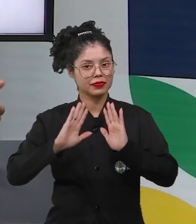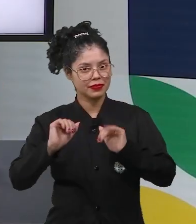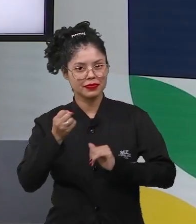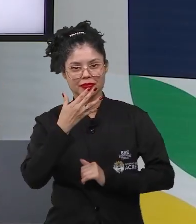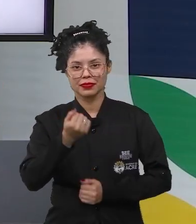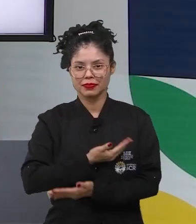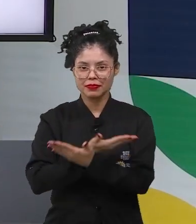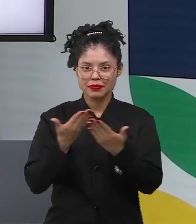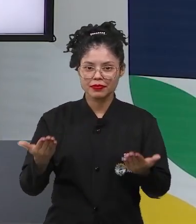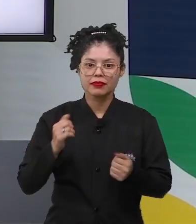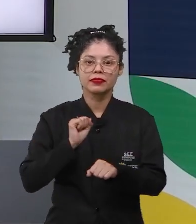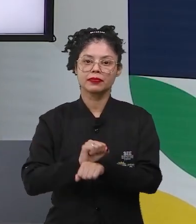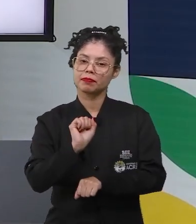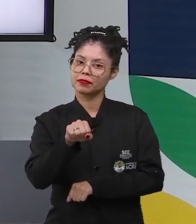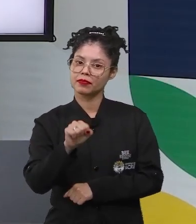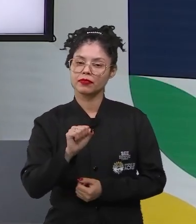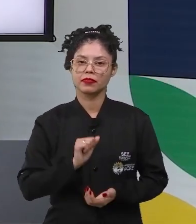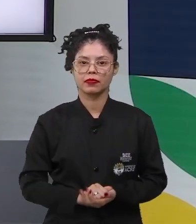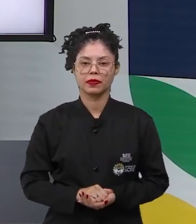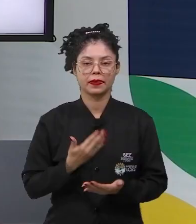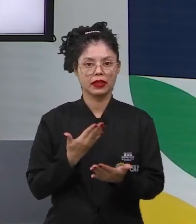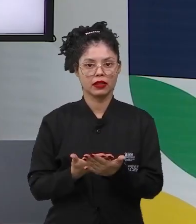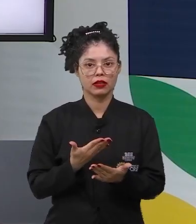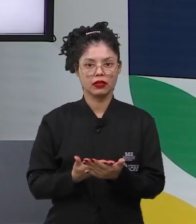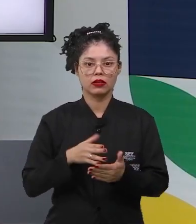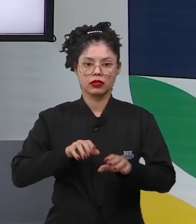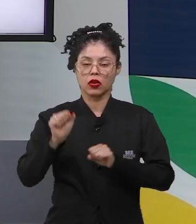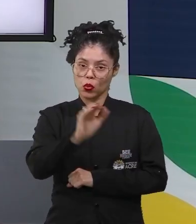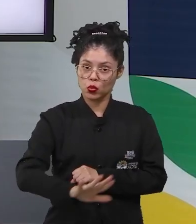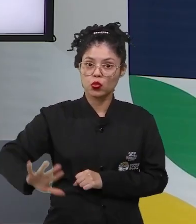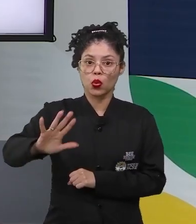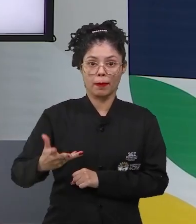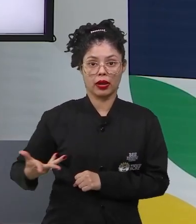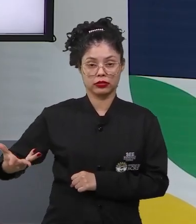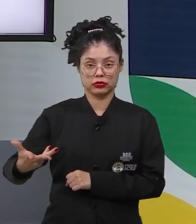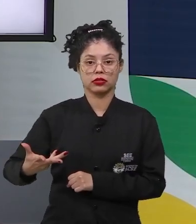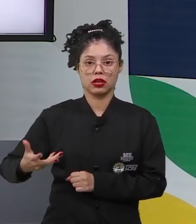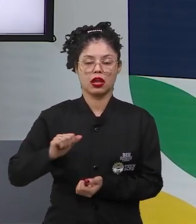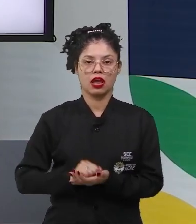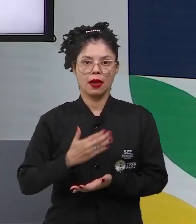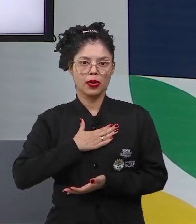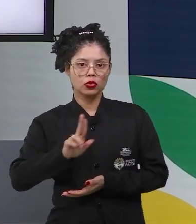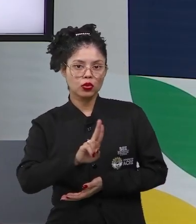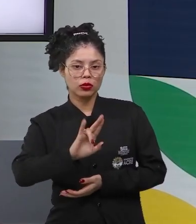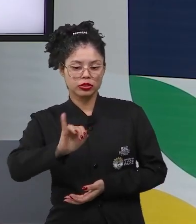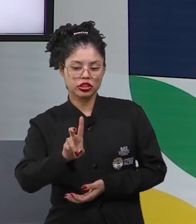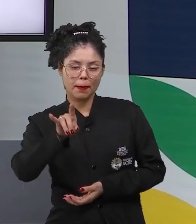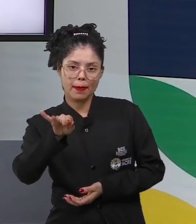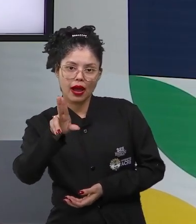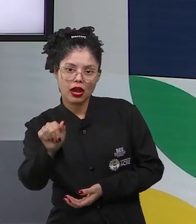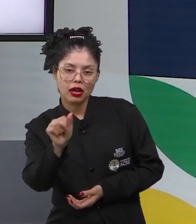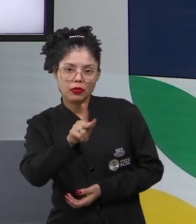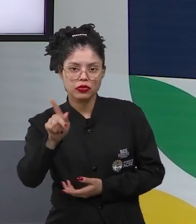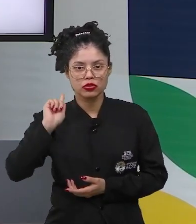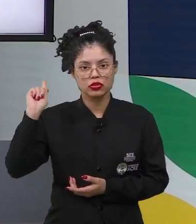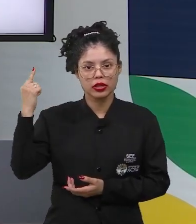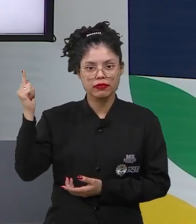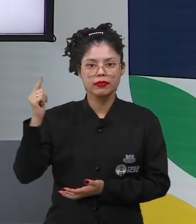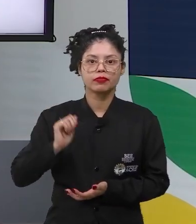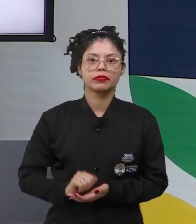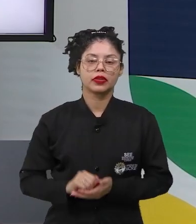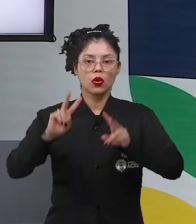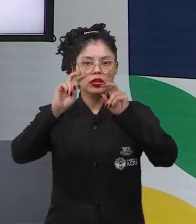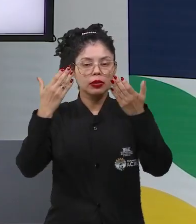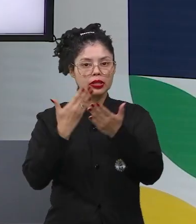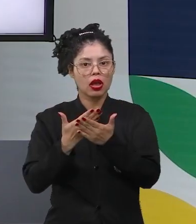Olá, tudo bem? Espero que sim. Essa é a nossa formação geral básica. Eu sou Jamaica Kelly, professora de Geografia, e